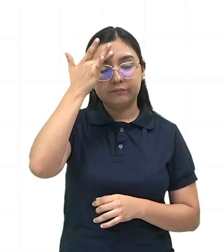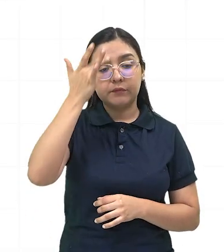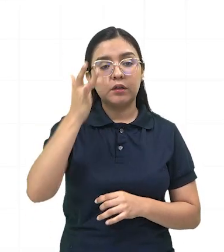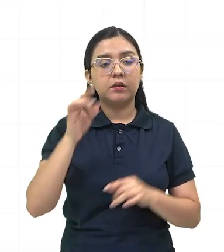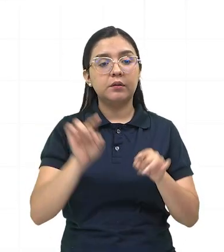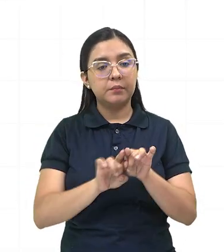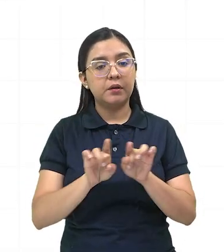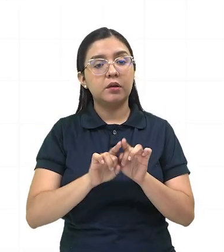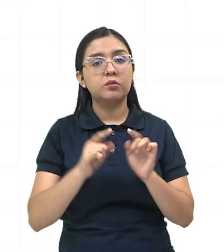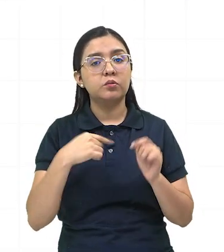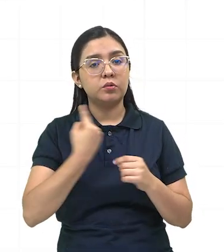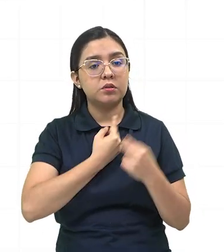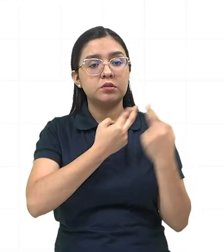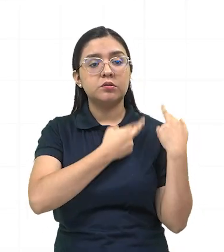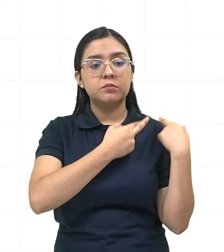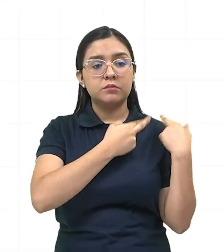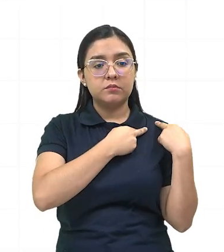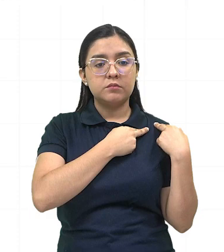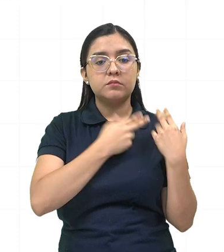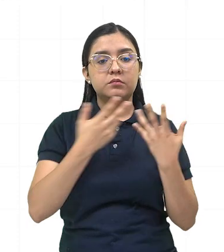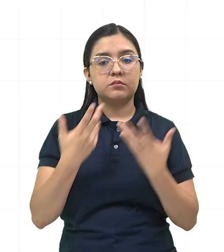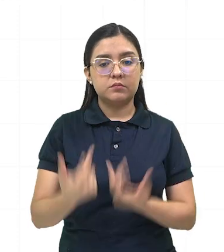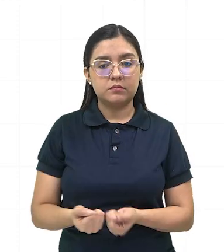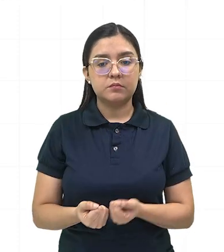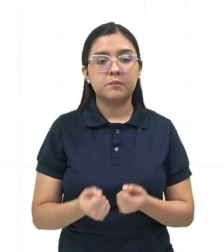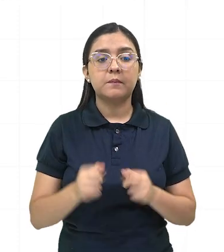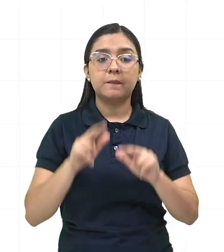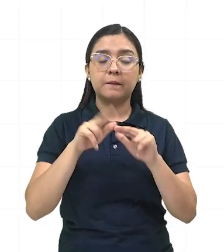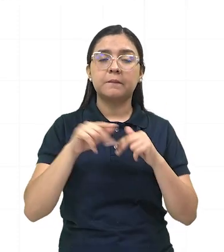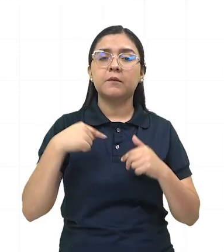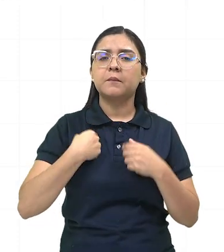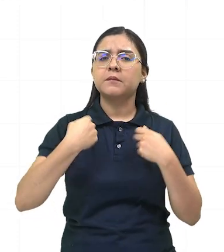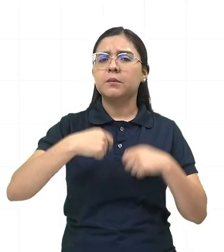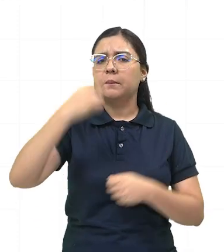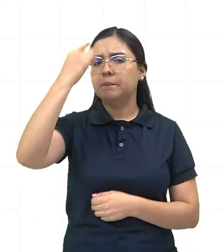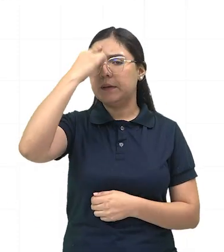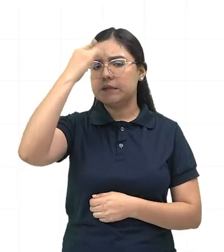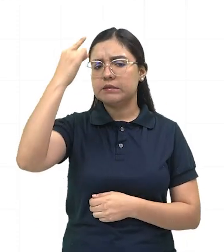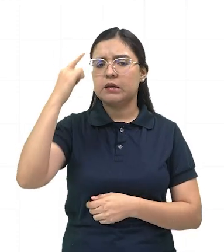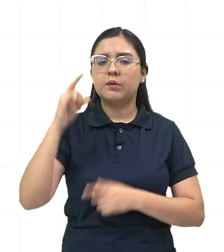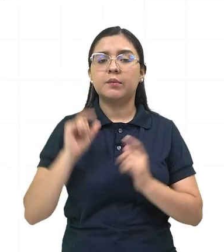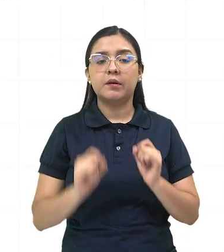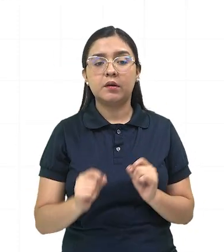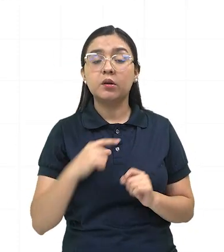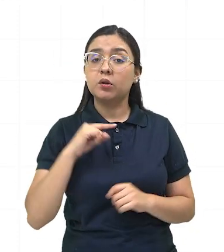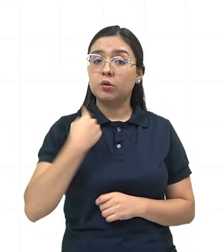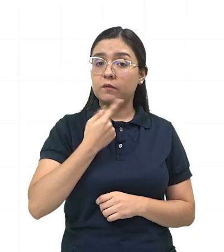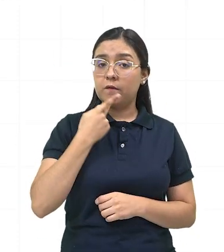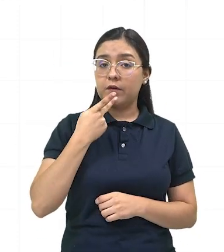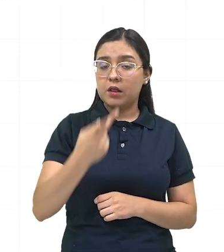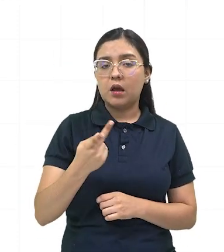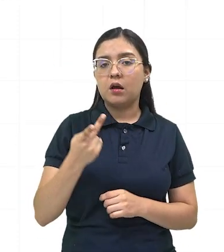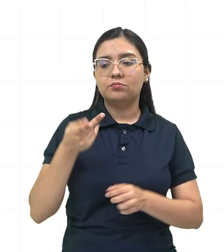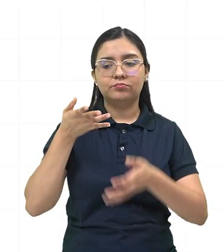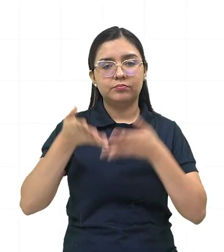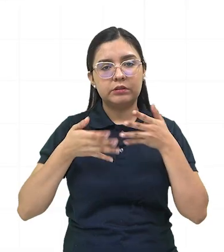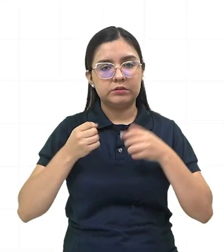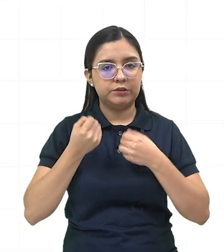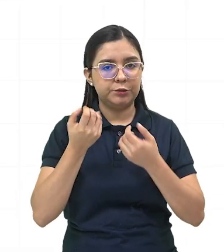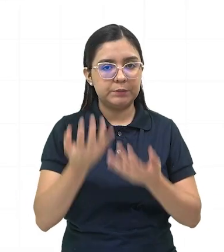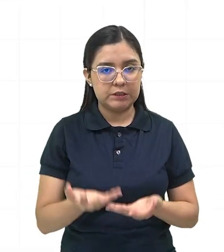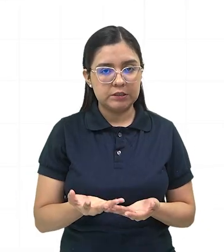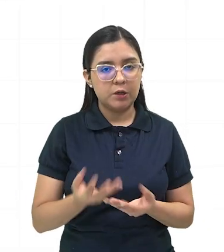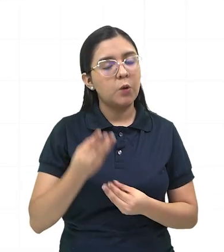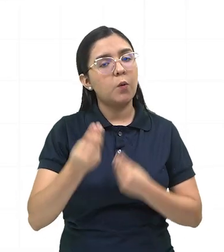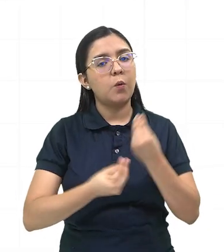a obrigação de responder por elas. Por isso devemos pensar bem acerca do que vamos falar,